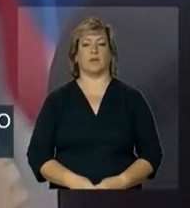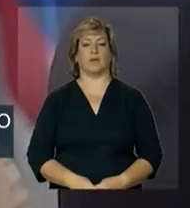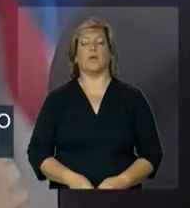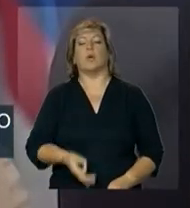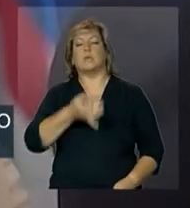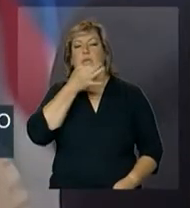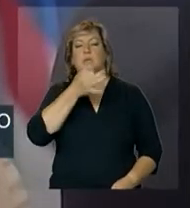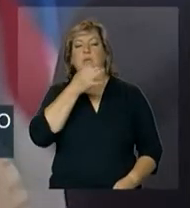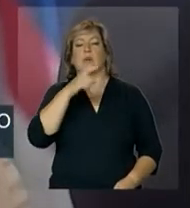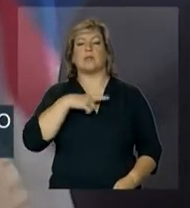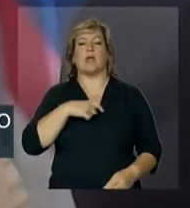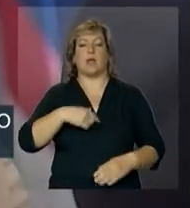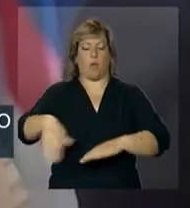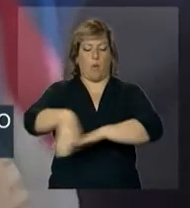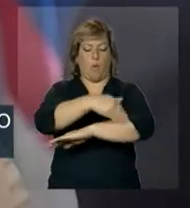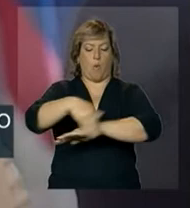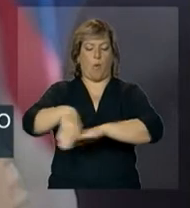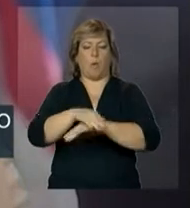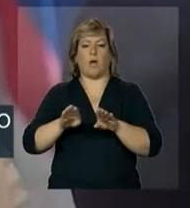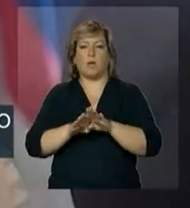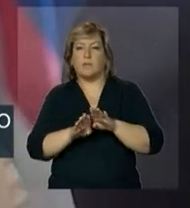ecoam pelas ruas e as ladeiras,